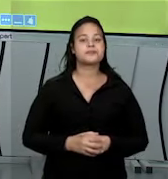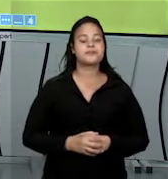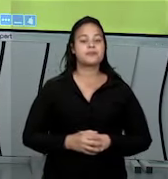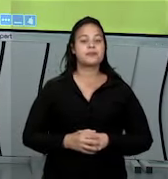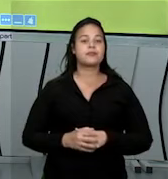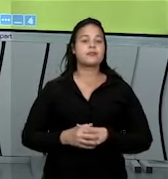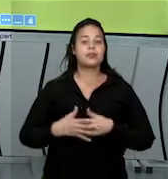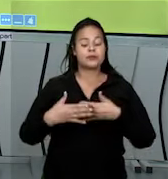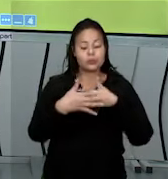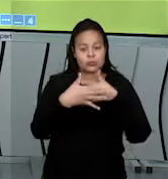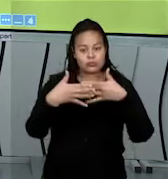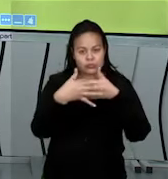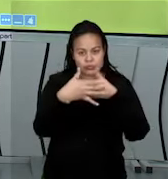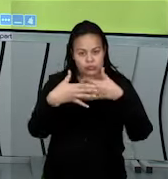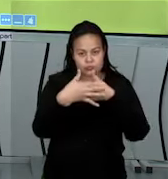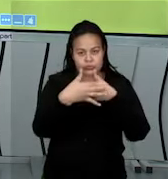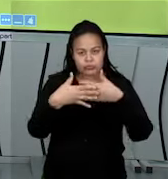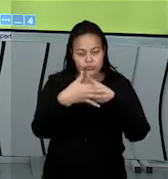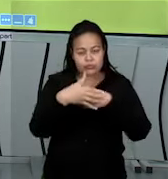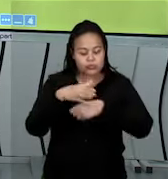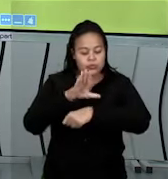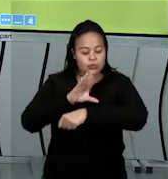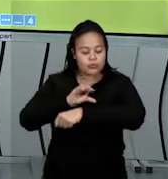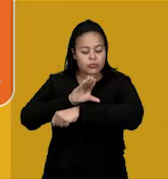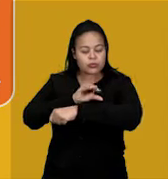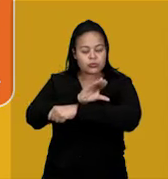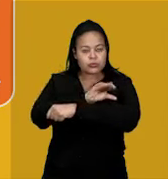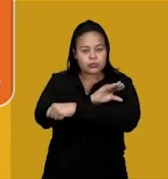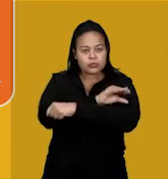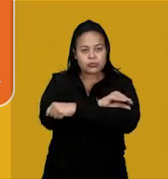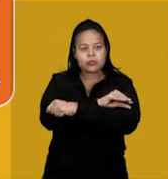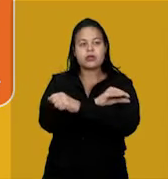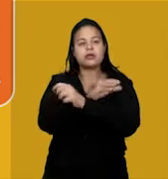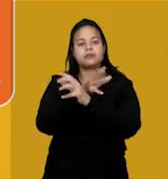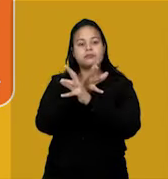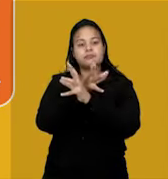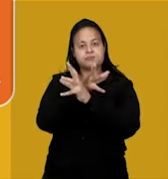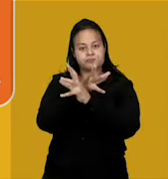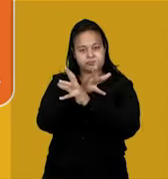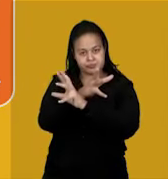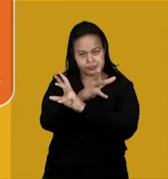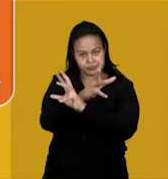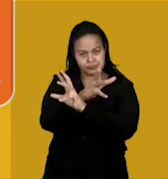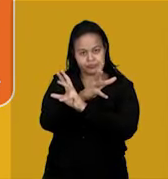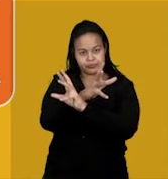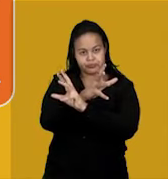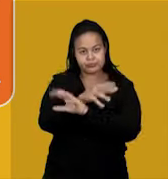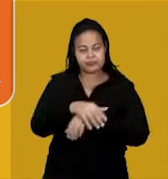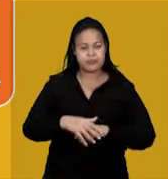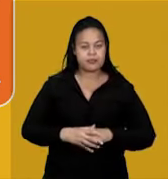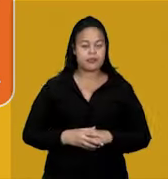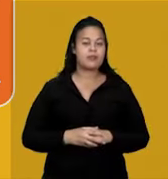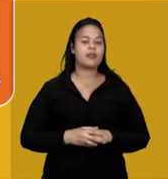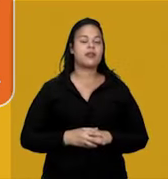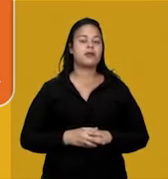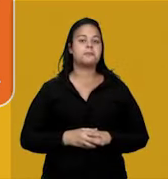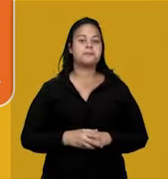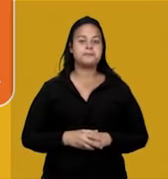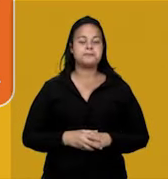Tecido muscular esquelético. O tecido muscular esquelético,